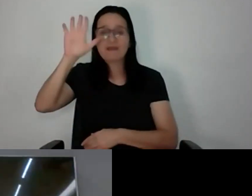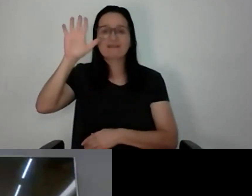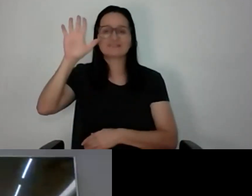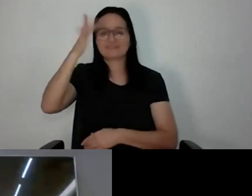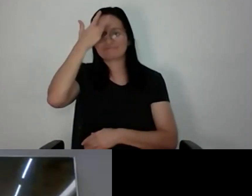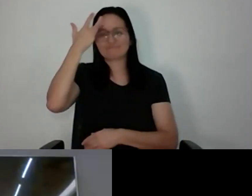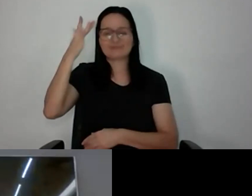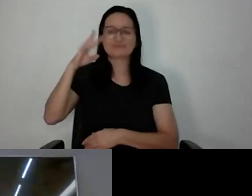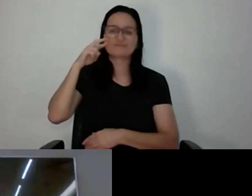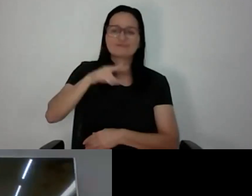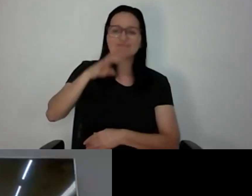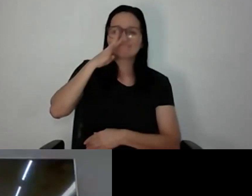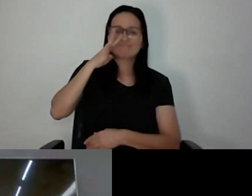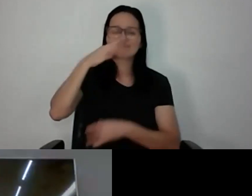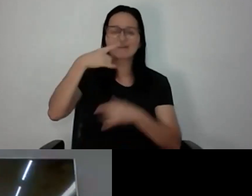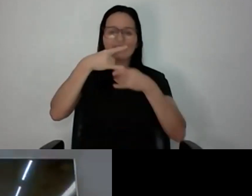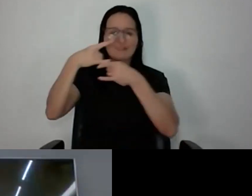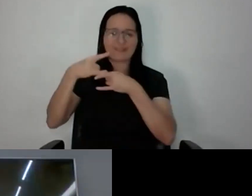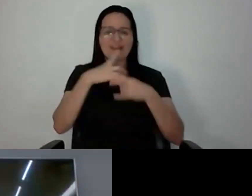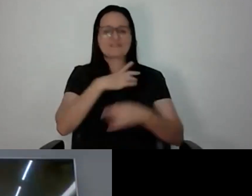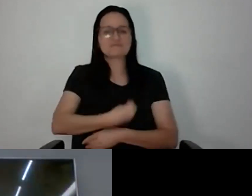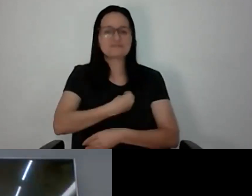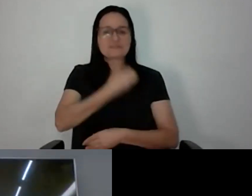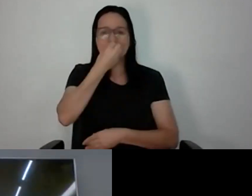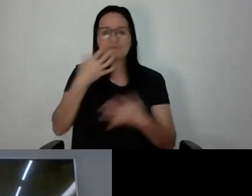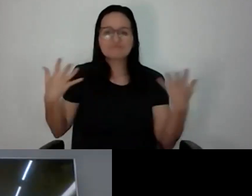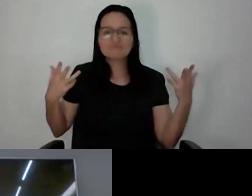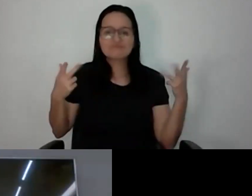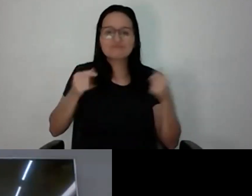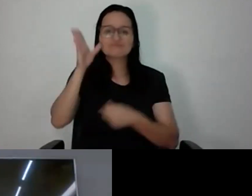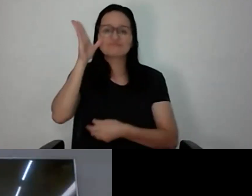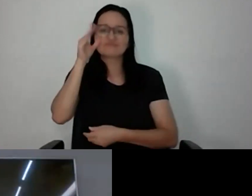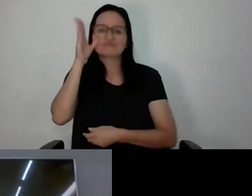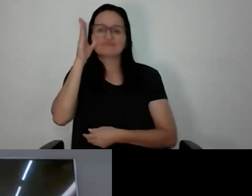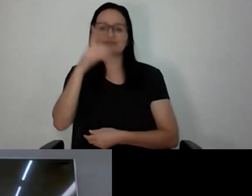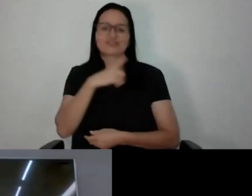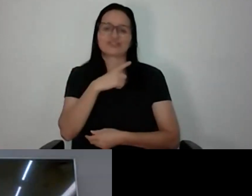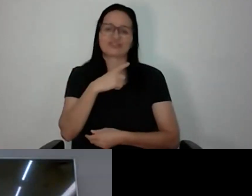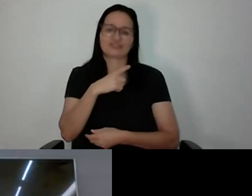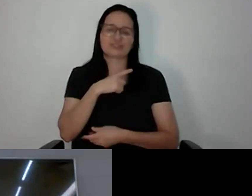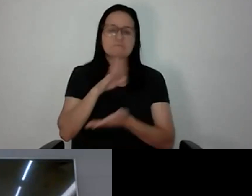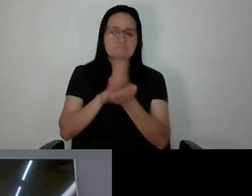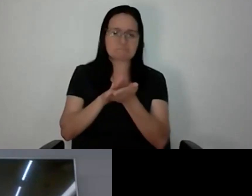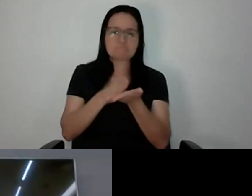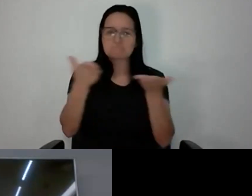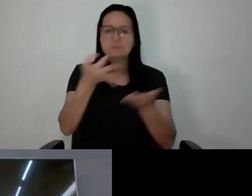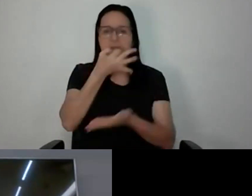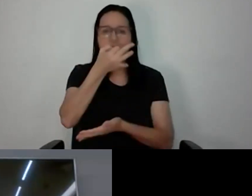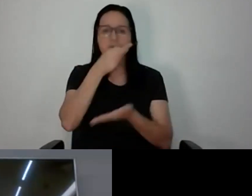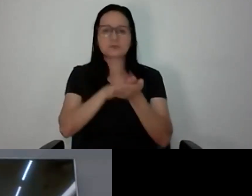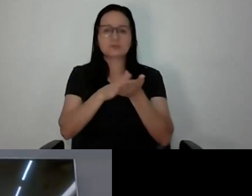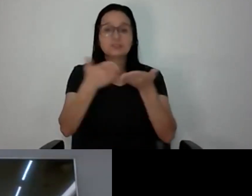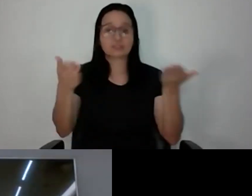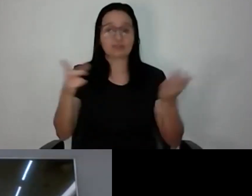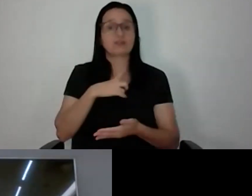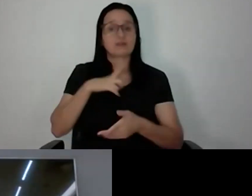1.600 alunos participando, uma adesão massiva. Muita gente assistindo, muitos elogios aqui no chat, pessoas que são do direito,